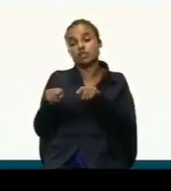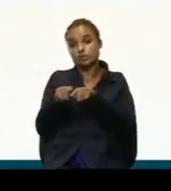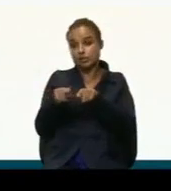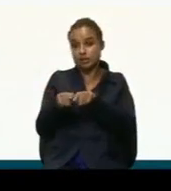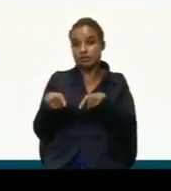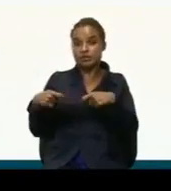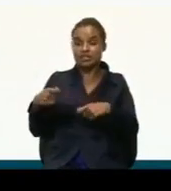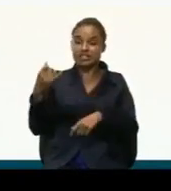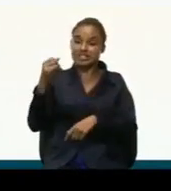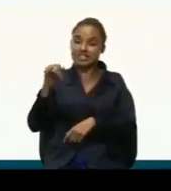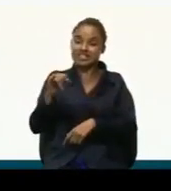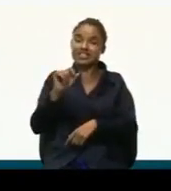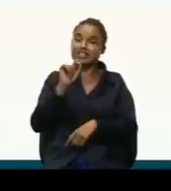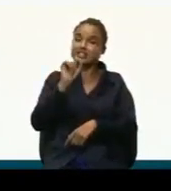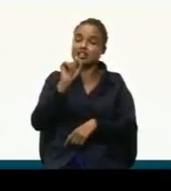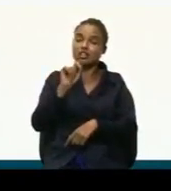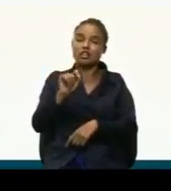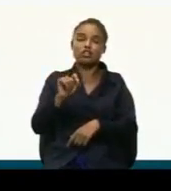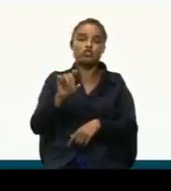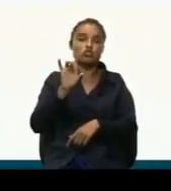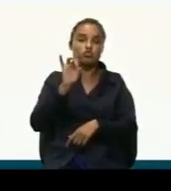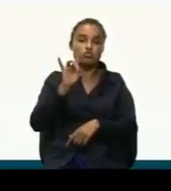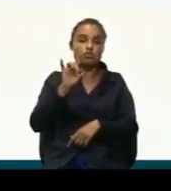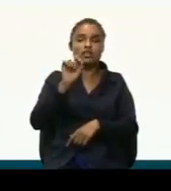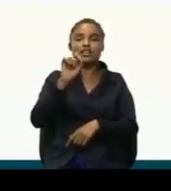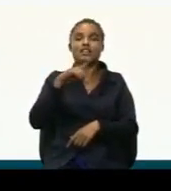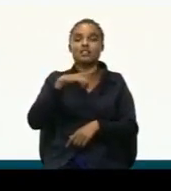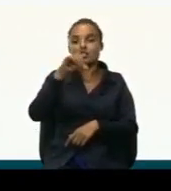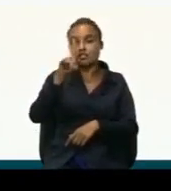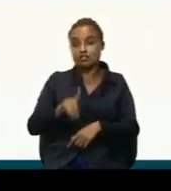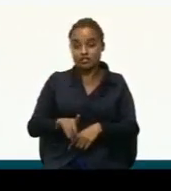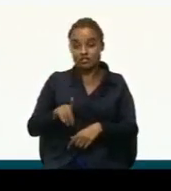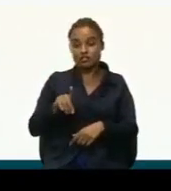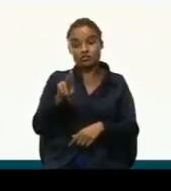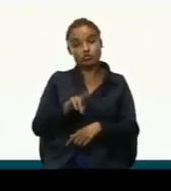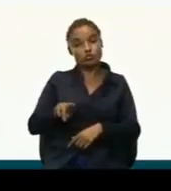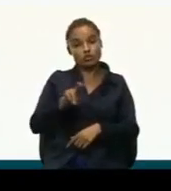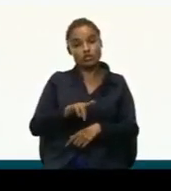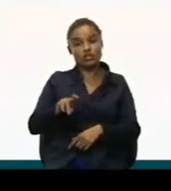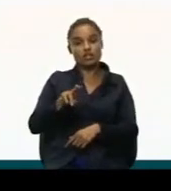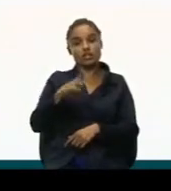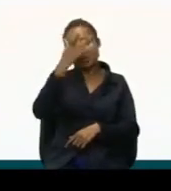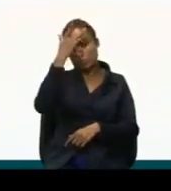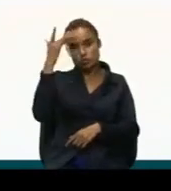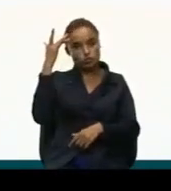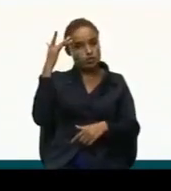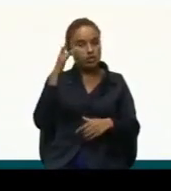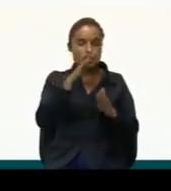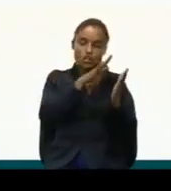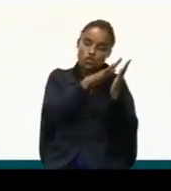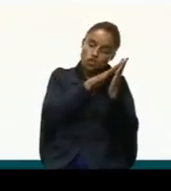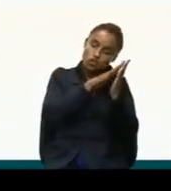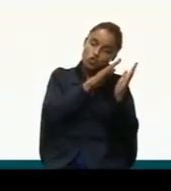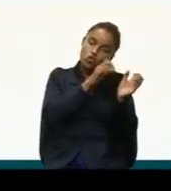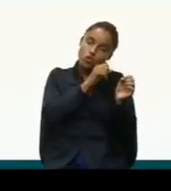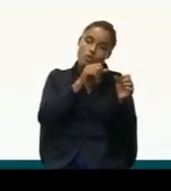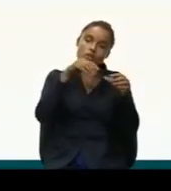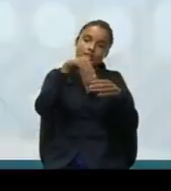com mais de 50 trabalhadores, com 50 ou mais trabalhadores.